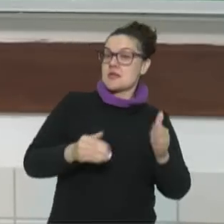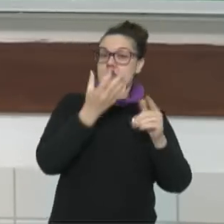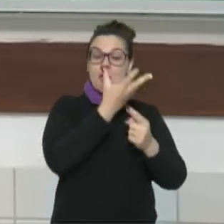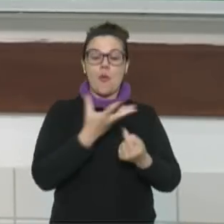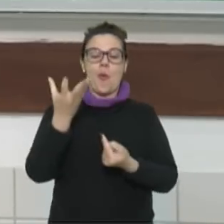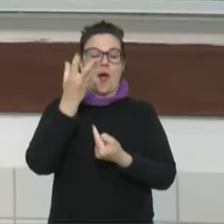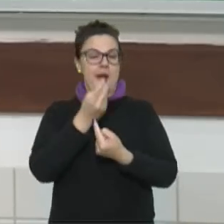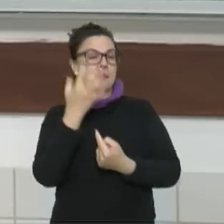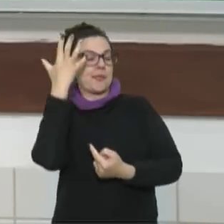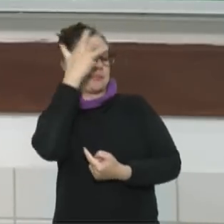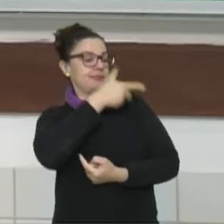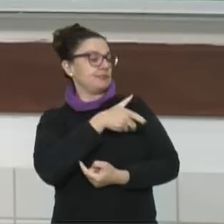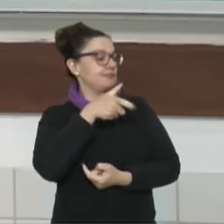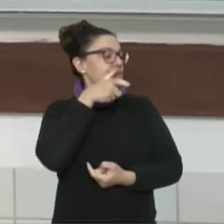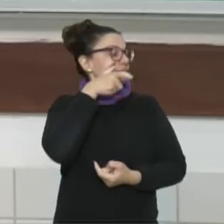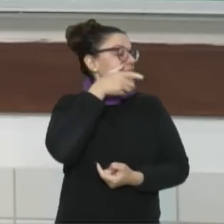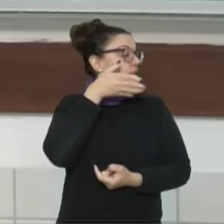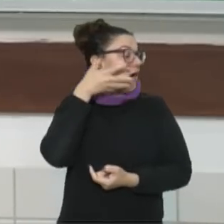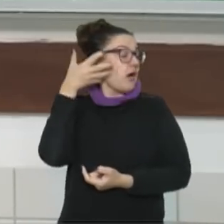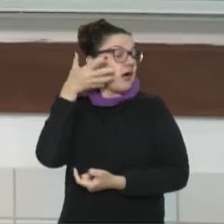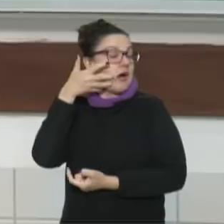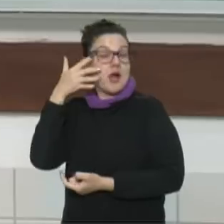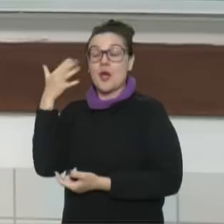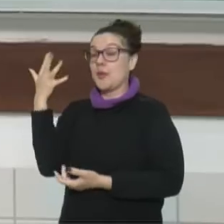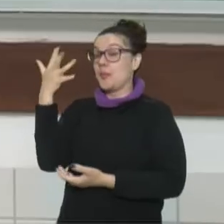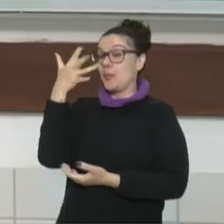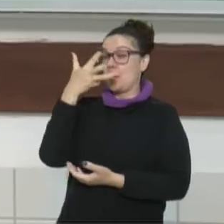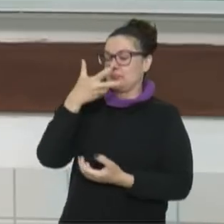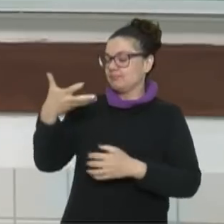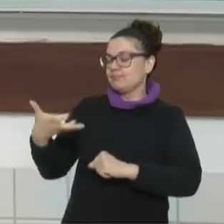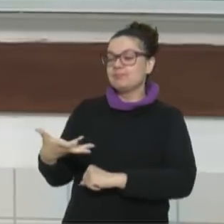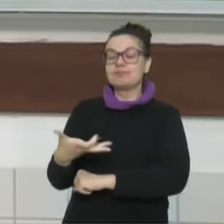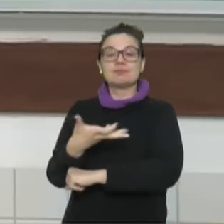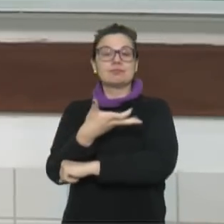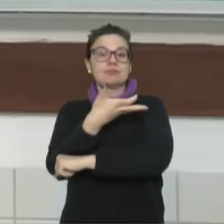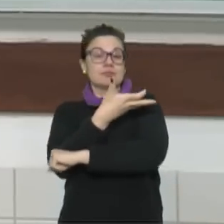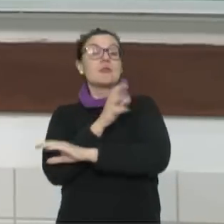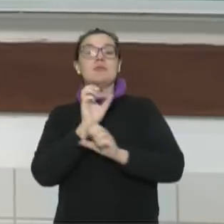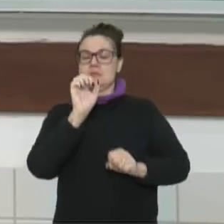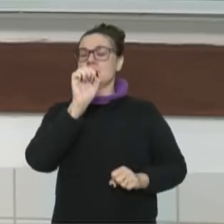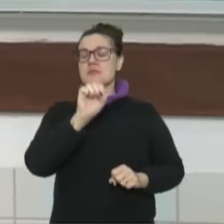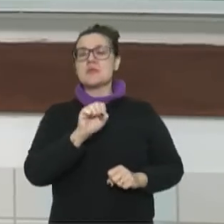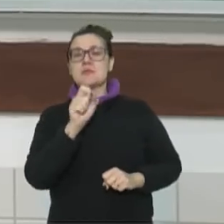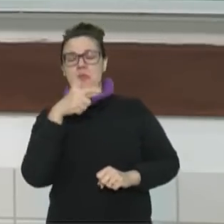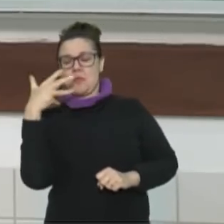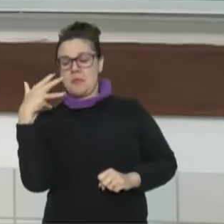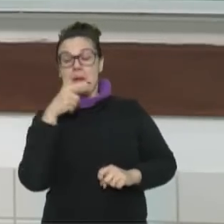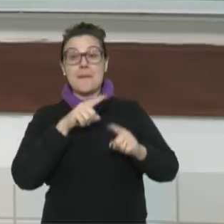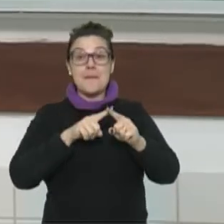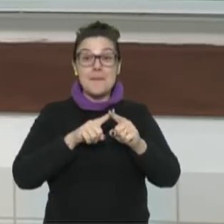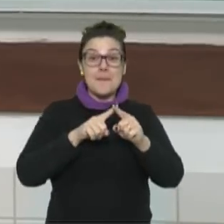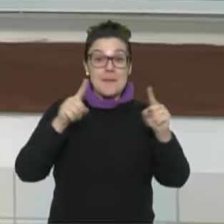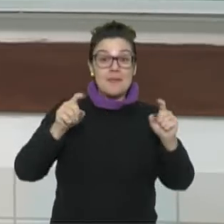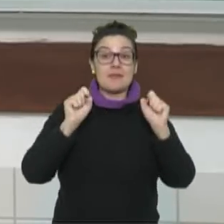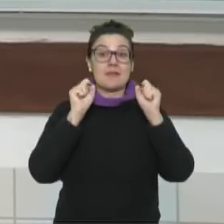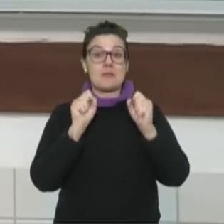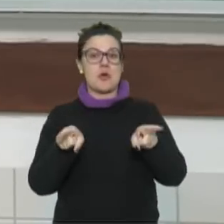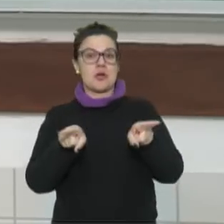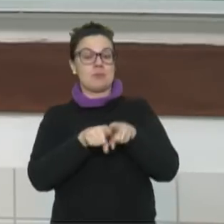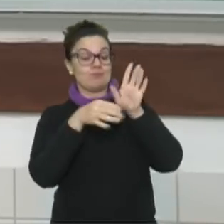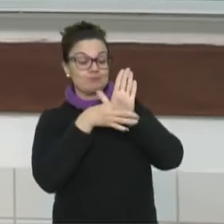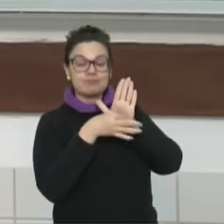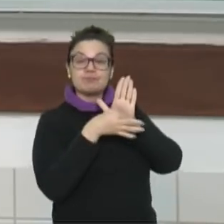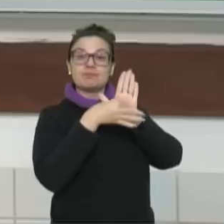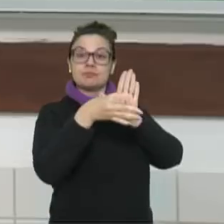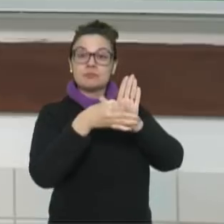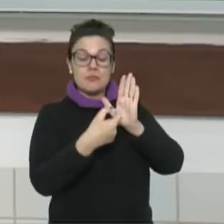gente ver, né? E observar ela ali, né? Trazendo emoções, né? Sim, pode ser bela, mas ela também pode vir para